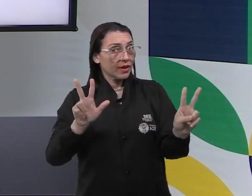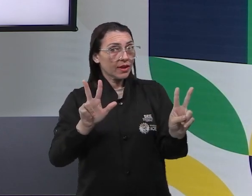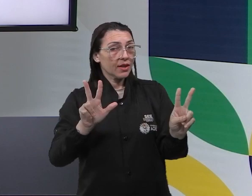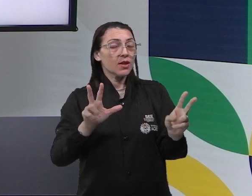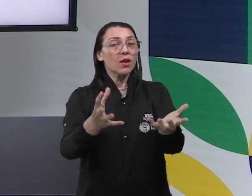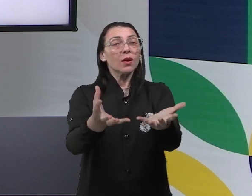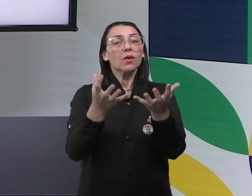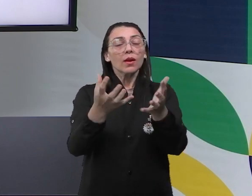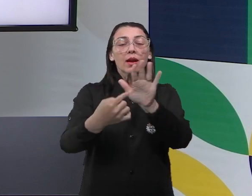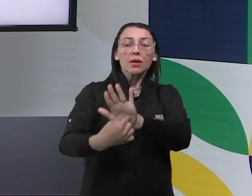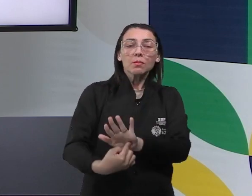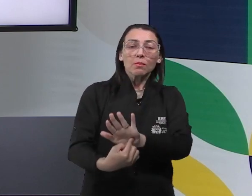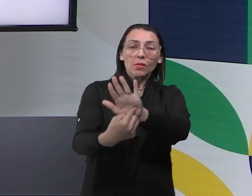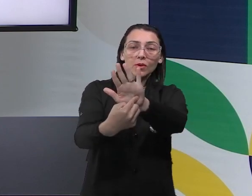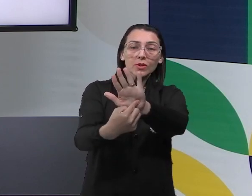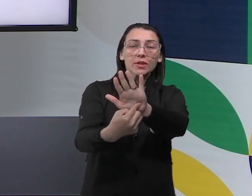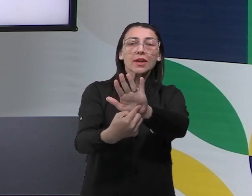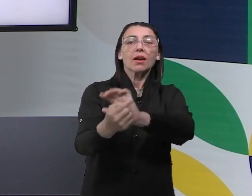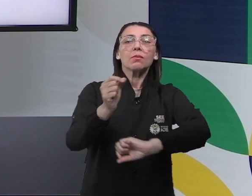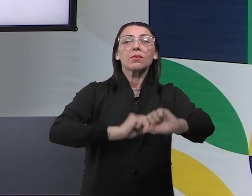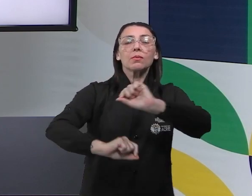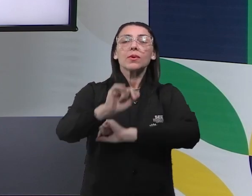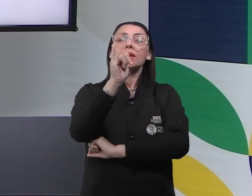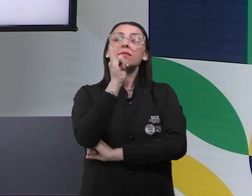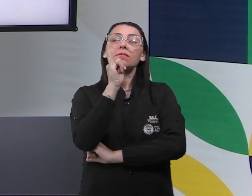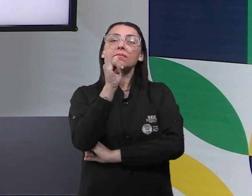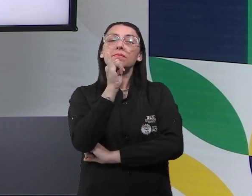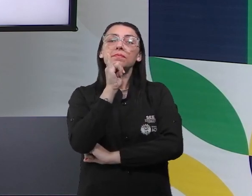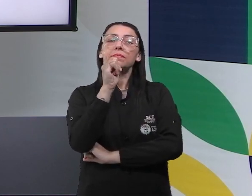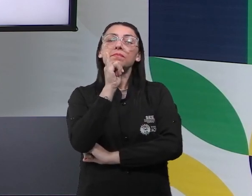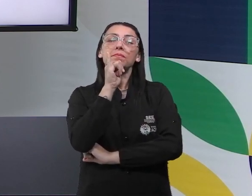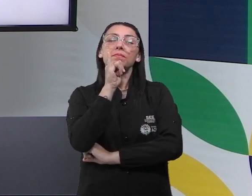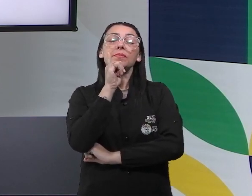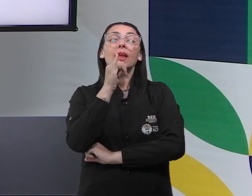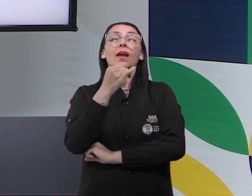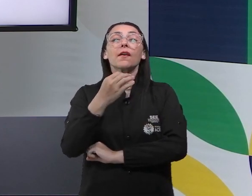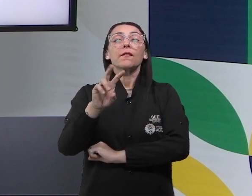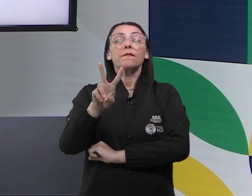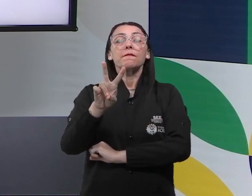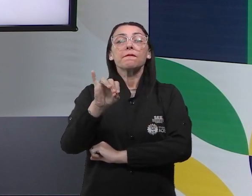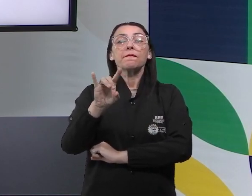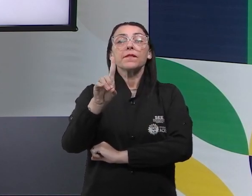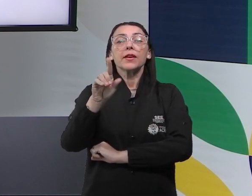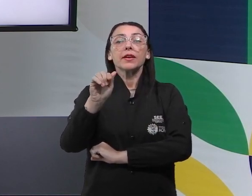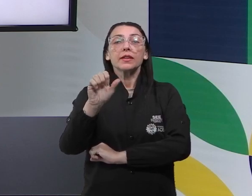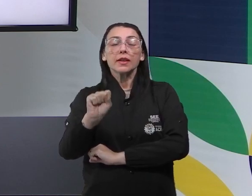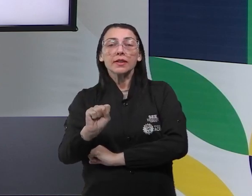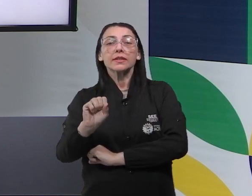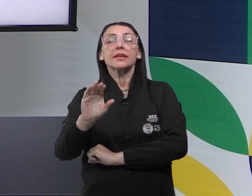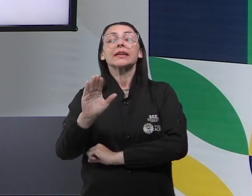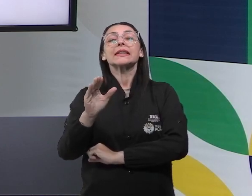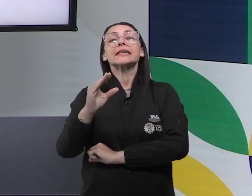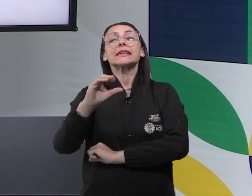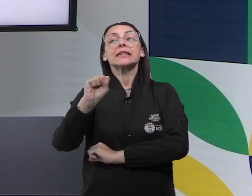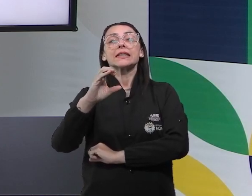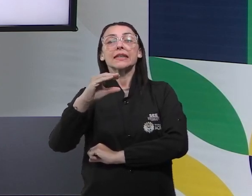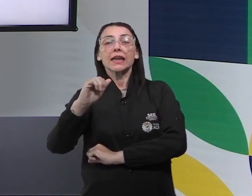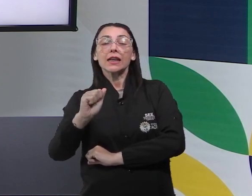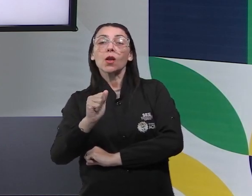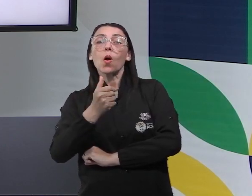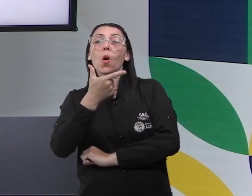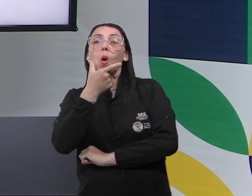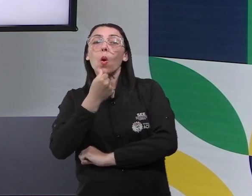Eu quero mostrar o processo, por exemplo, como é o caso da obra Vidas Secas, de animalização do